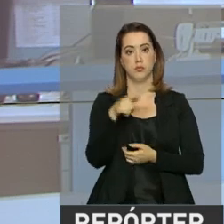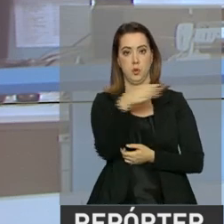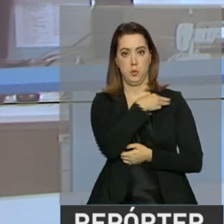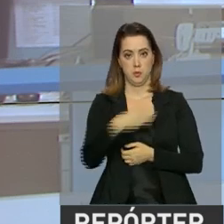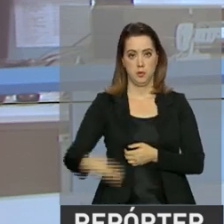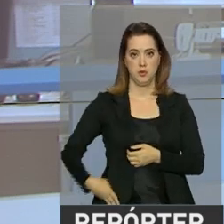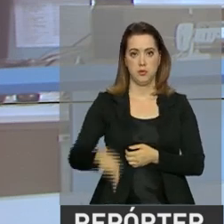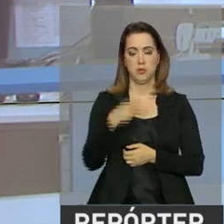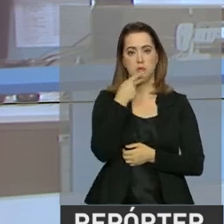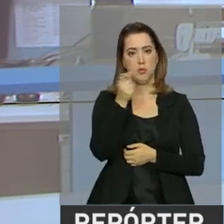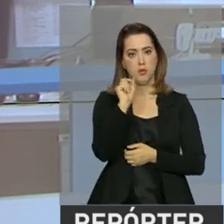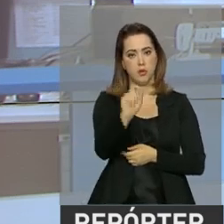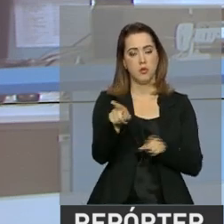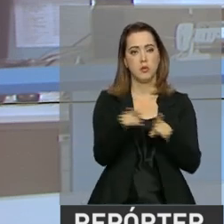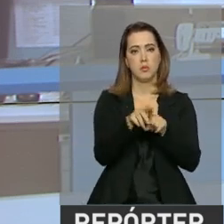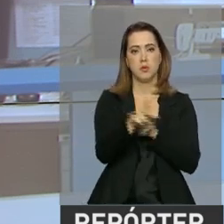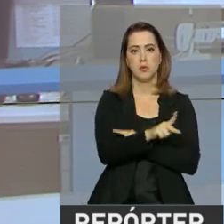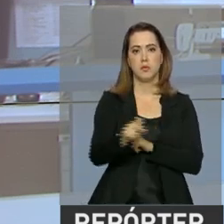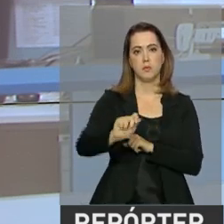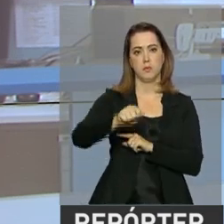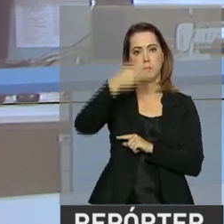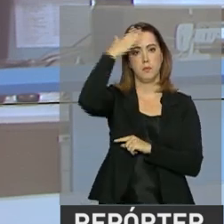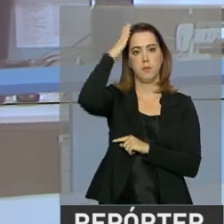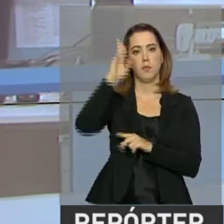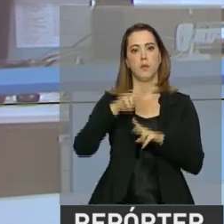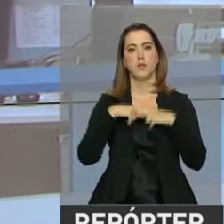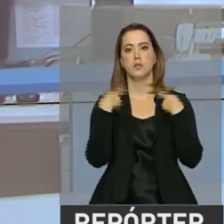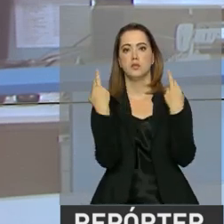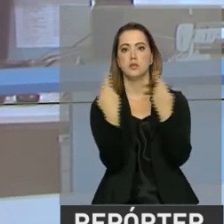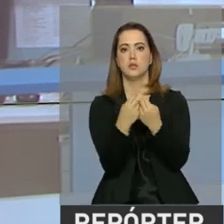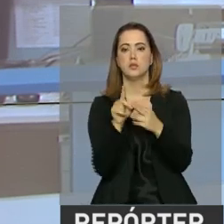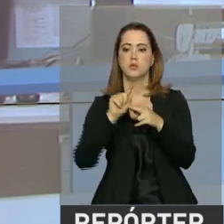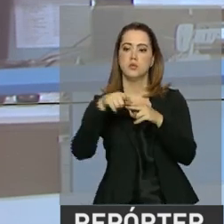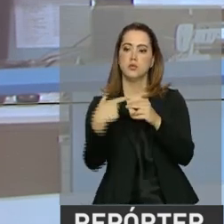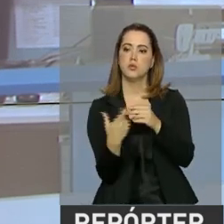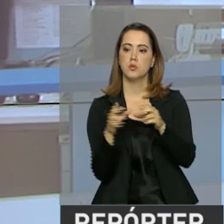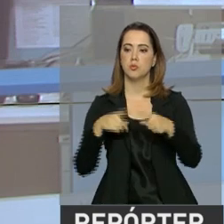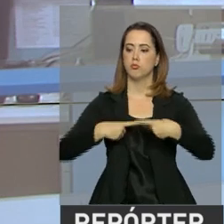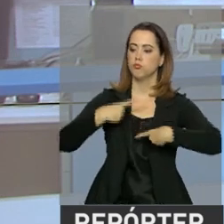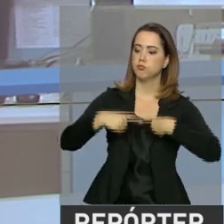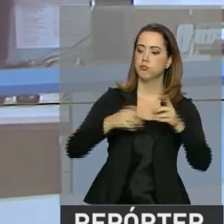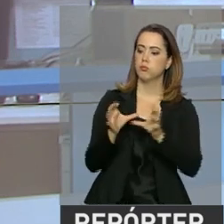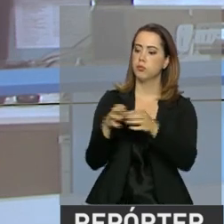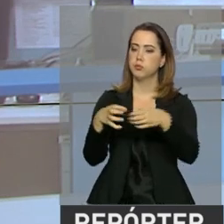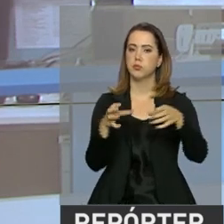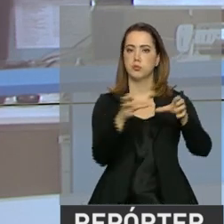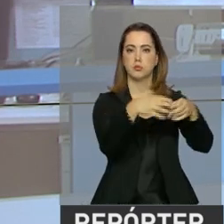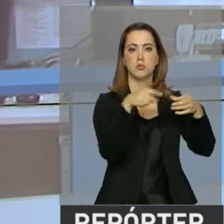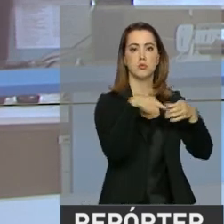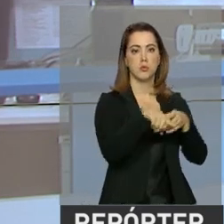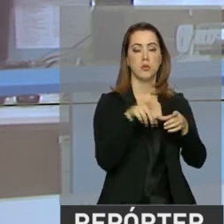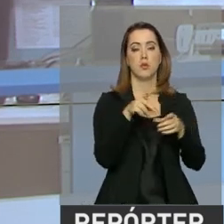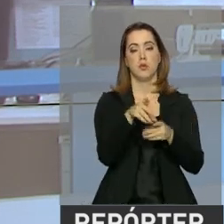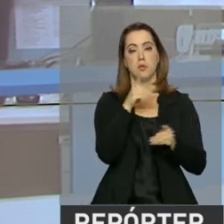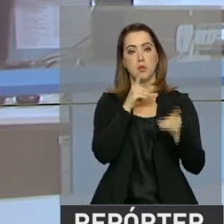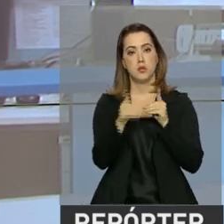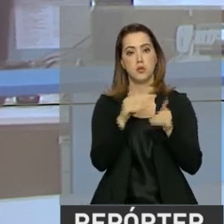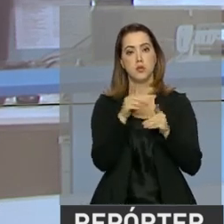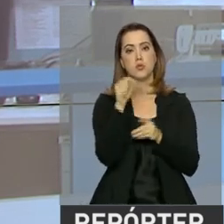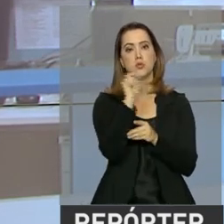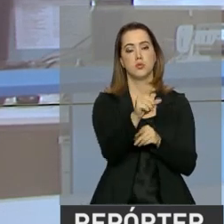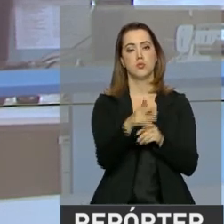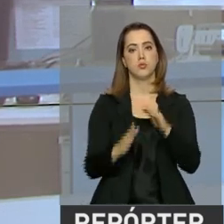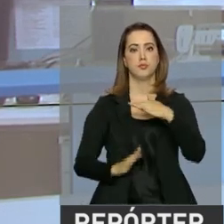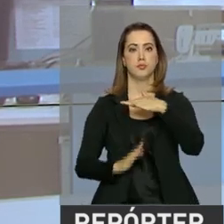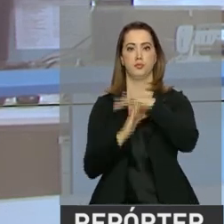Vieira Lima ainda disse que o presidente Michel Temer vai se reunir com as bancadas para discutir a proposta que estabelece um teto para